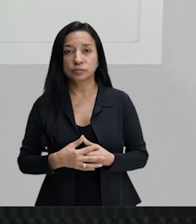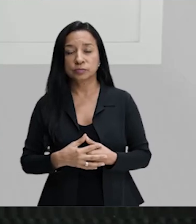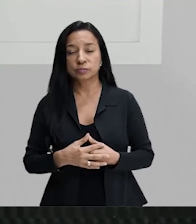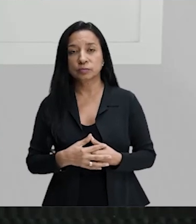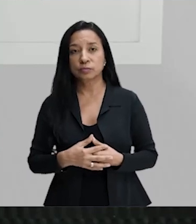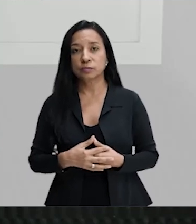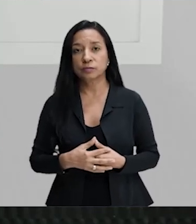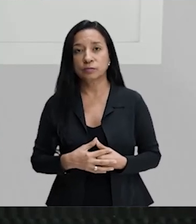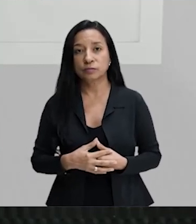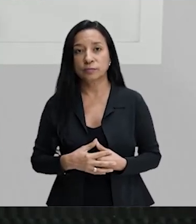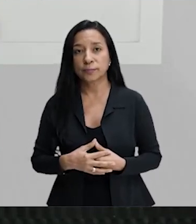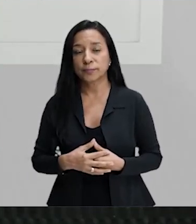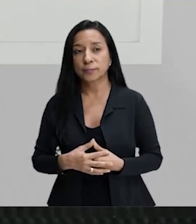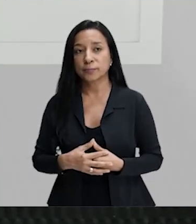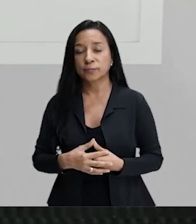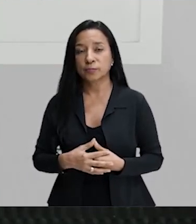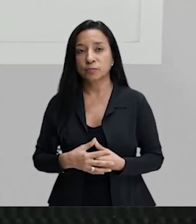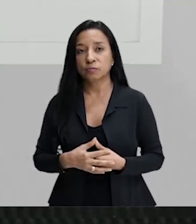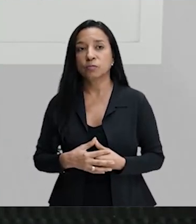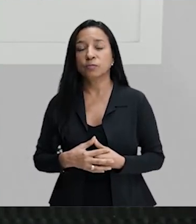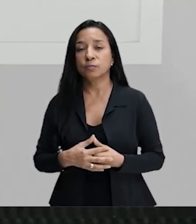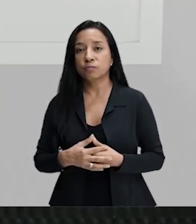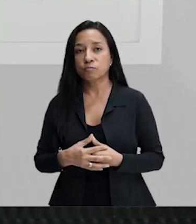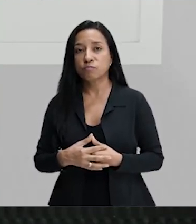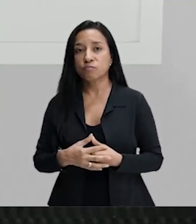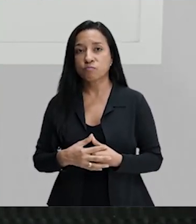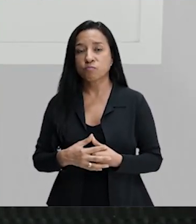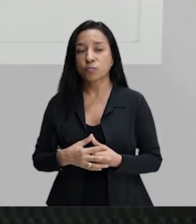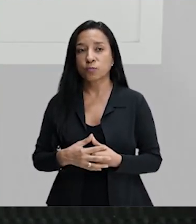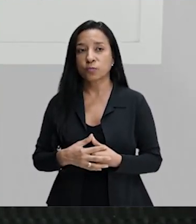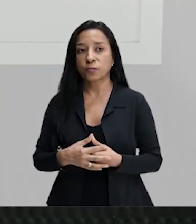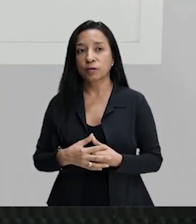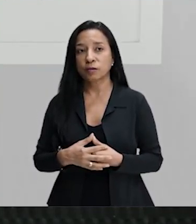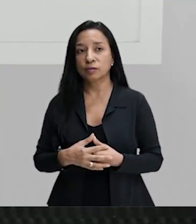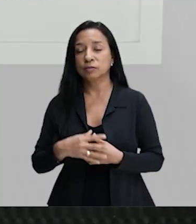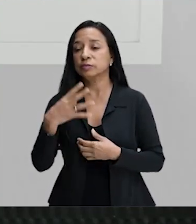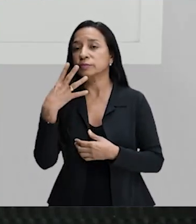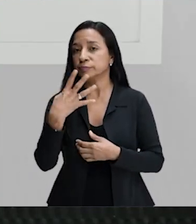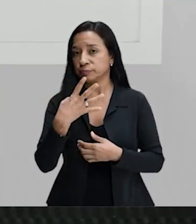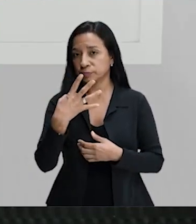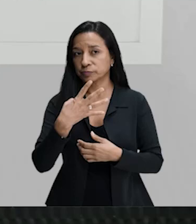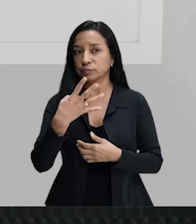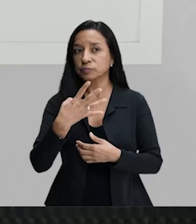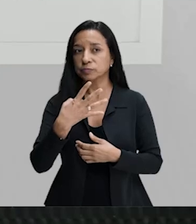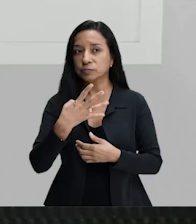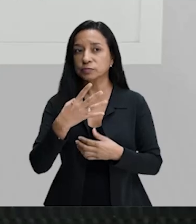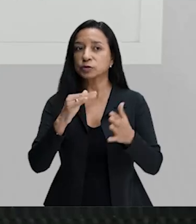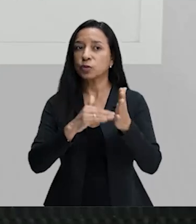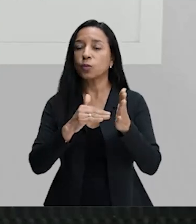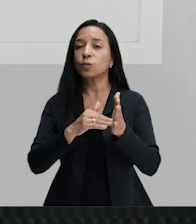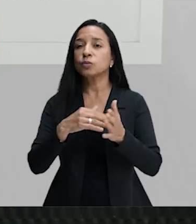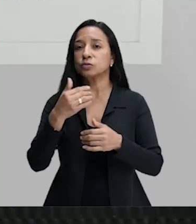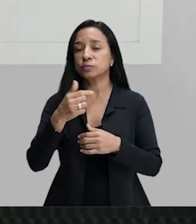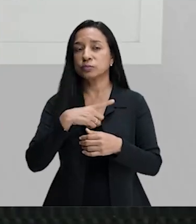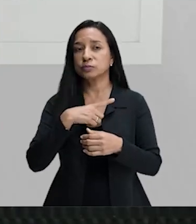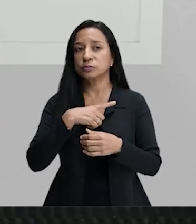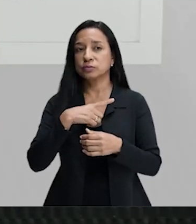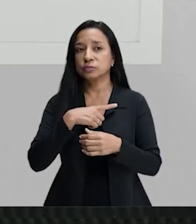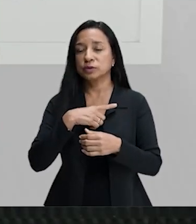aqui, menos 2, menos 1 e 2, são as raízes, né, dessa equação. Por último, eu coloquei aqui mais um polinômio